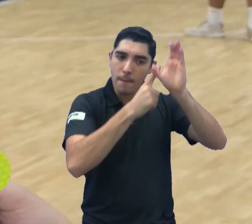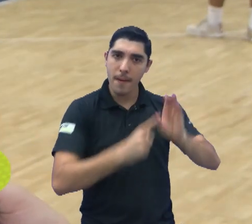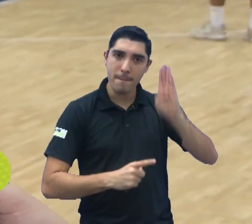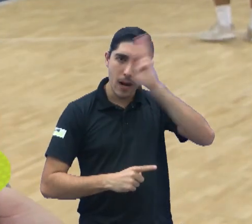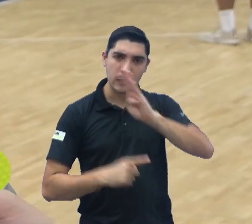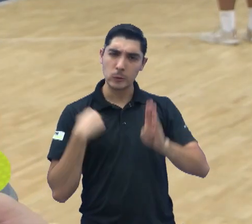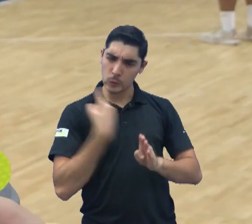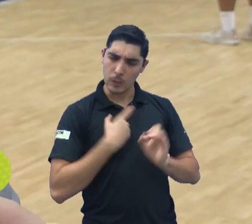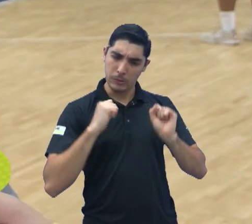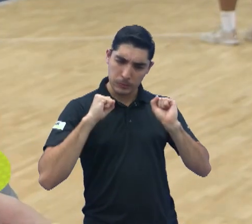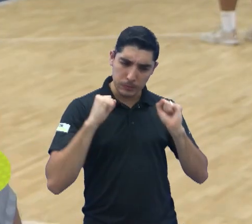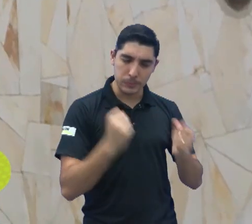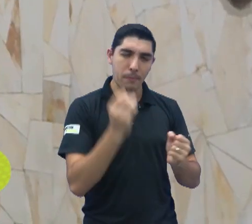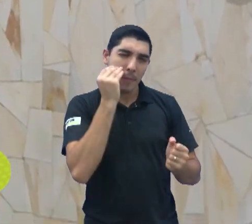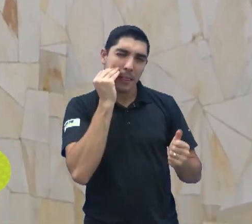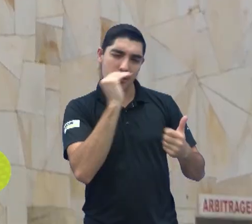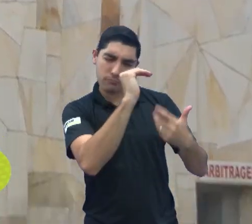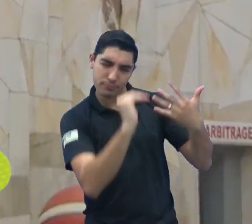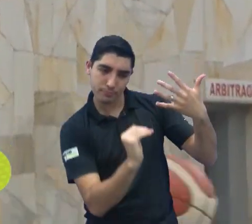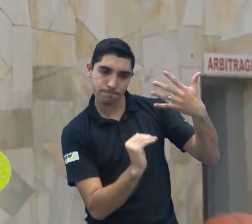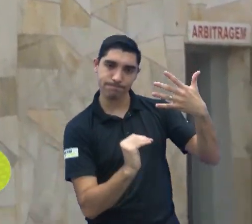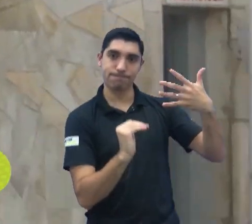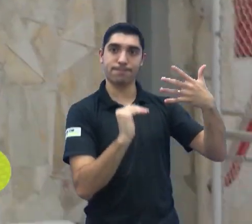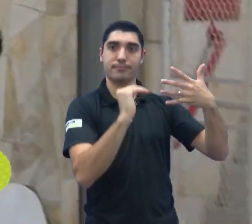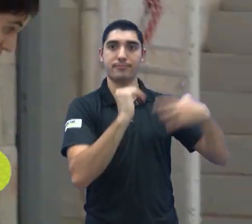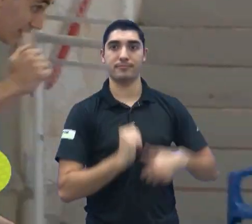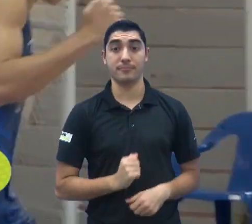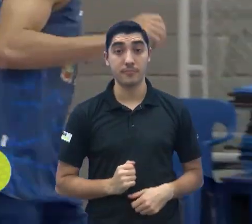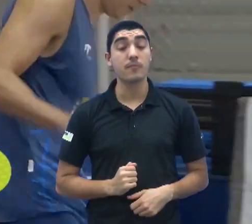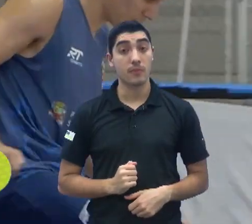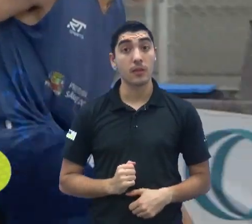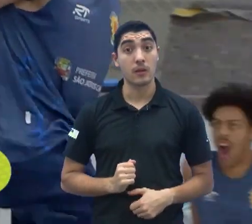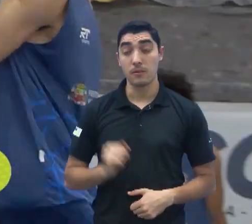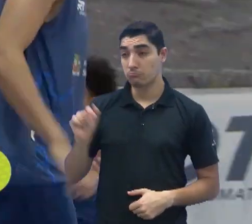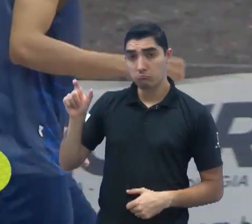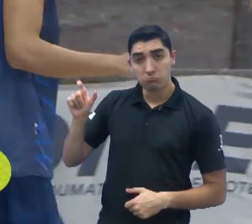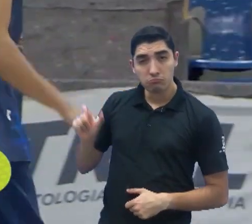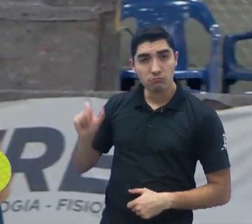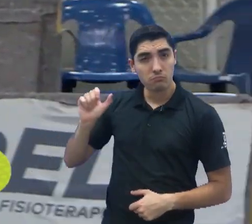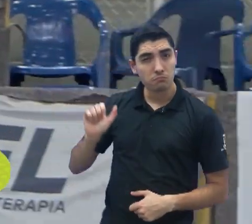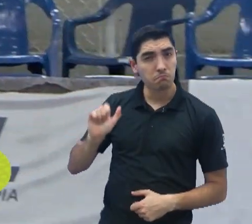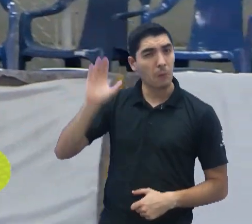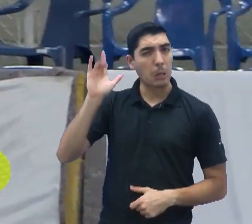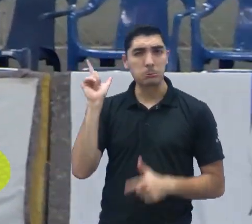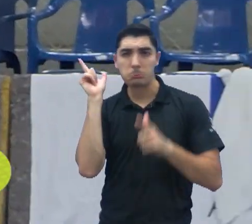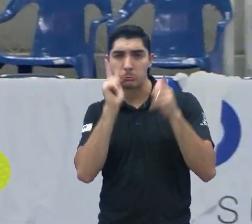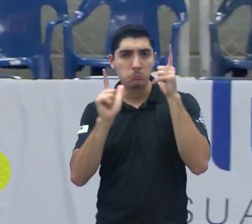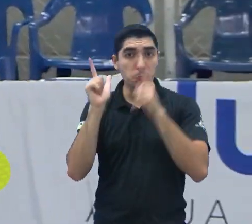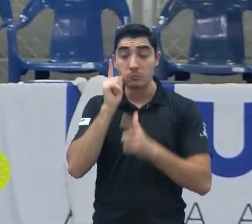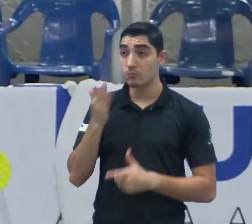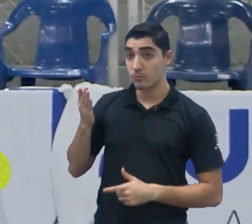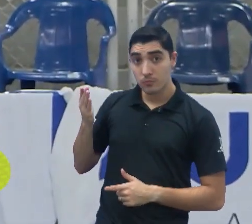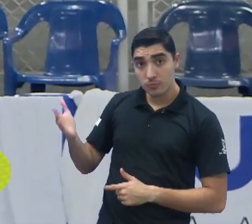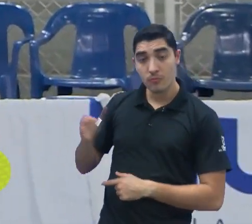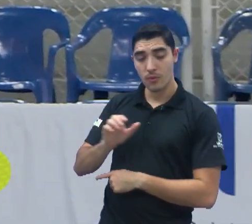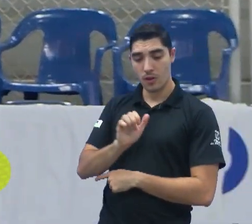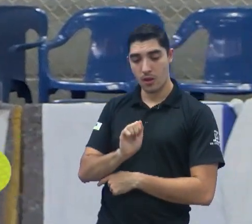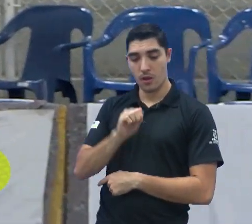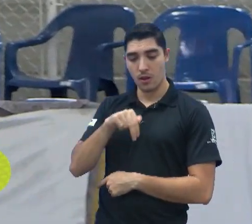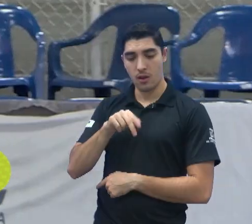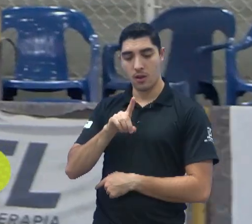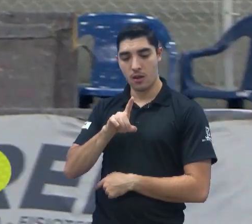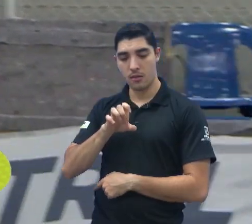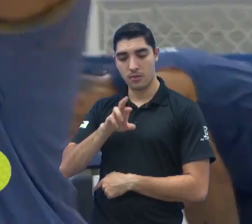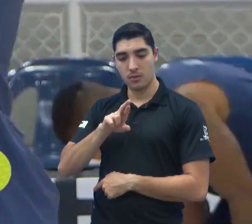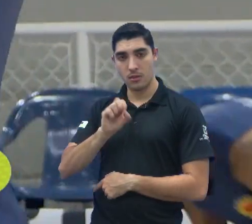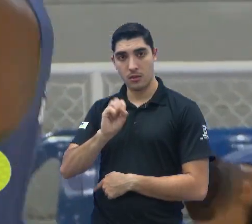as posições mais altas do campeonato. Um dos nomes mais consistentes do time na temporada é o pivô Anderson Rodrigues.